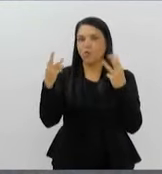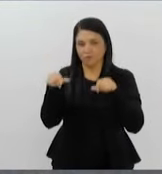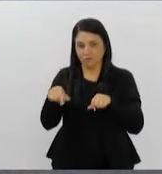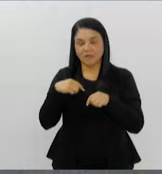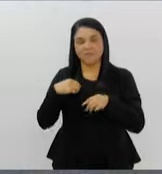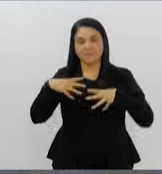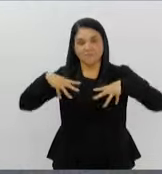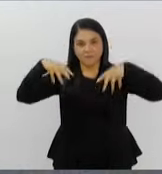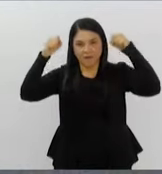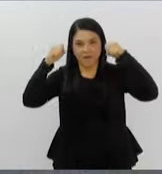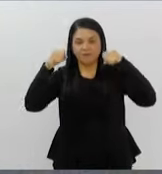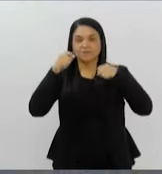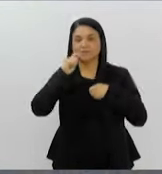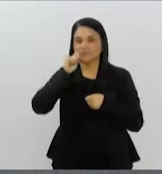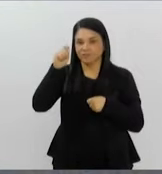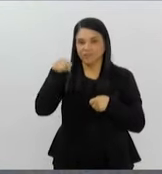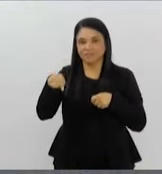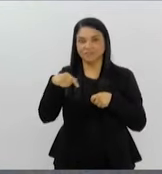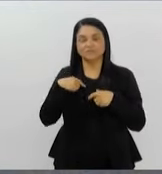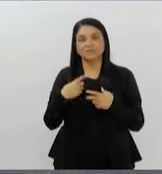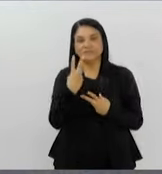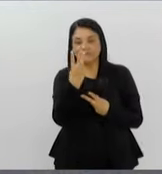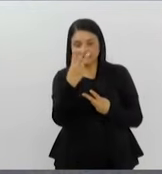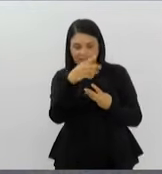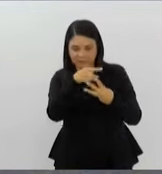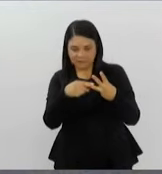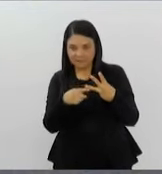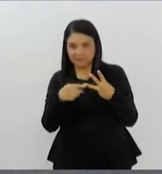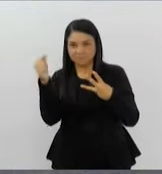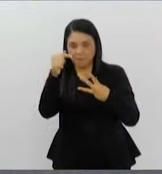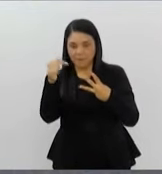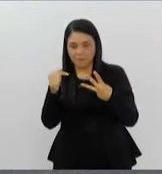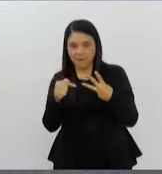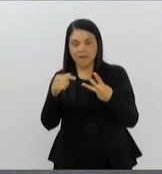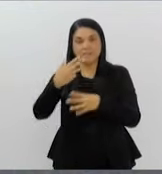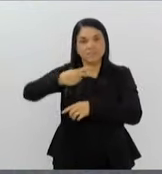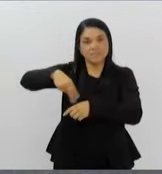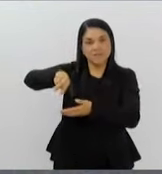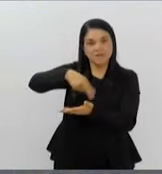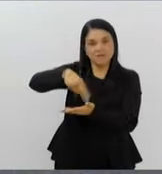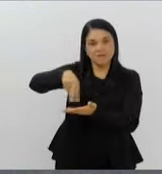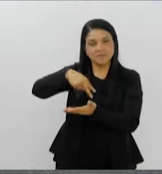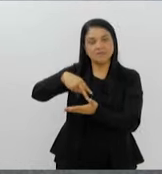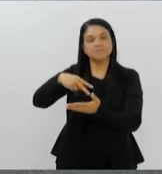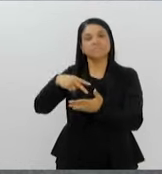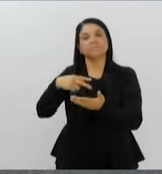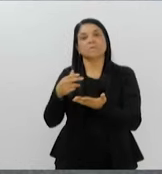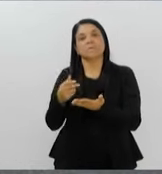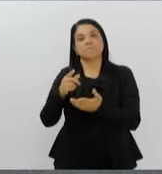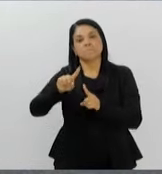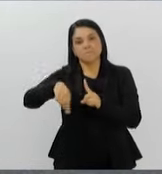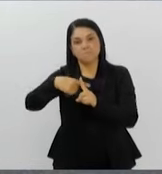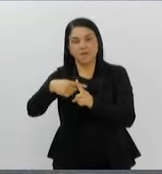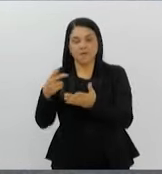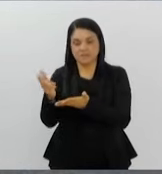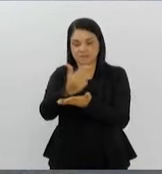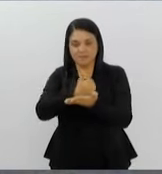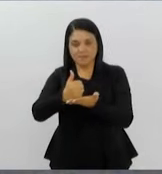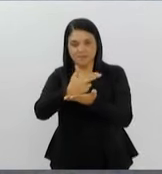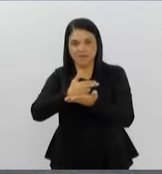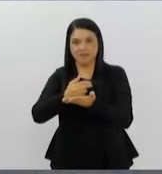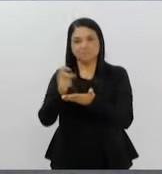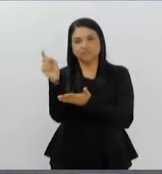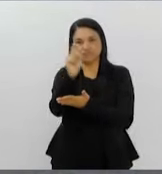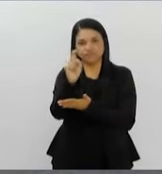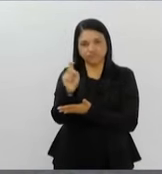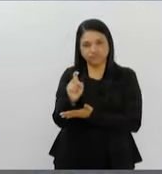dois elementos fundamentais, que é a dança e o desenho, que é o grafite do hip-hop. Então, homenagear o BK é trazer